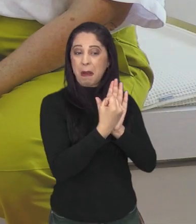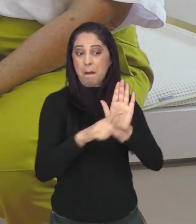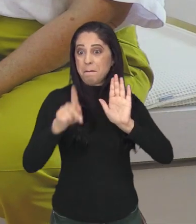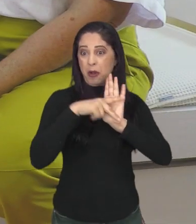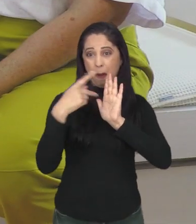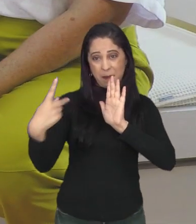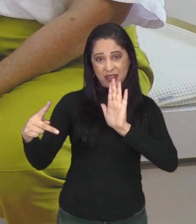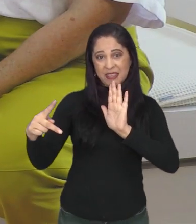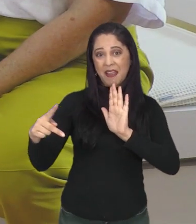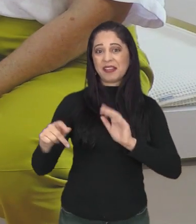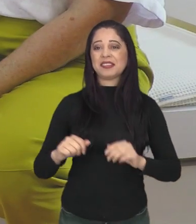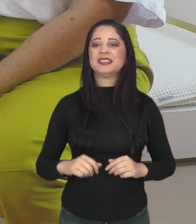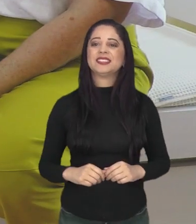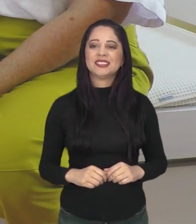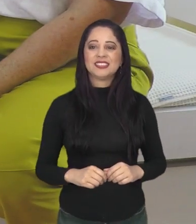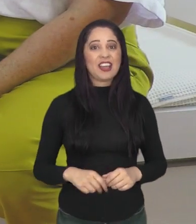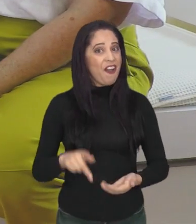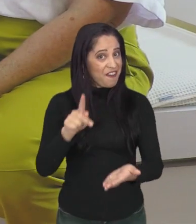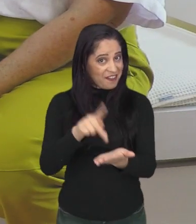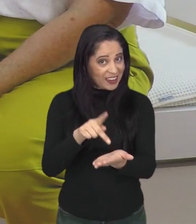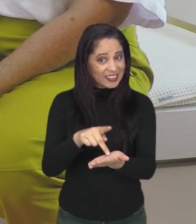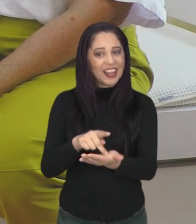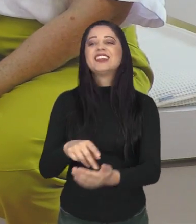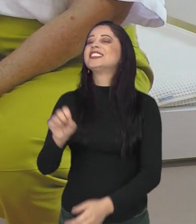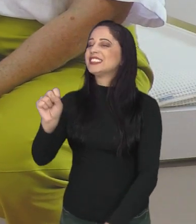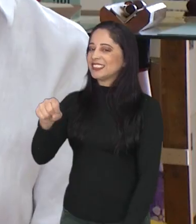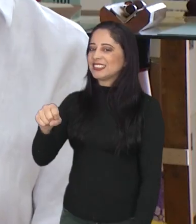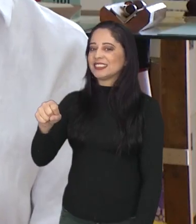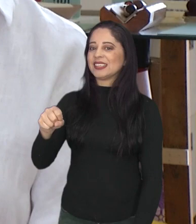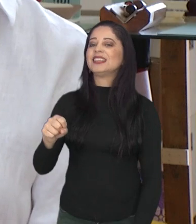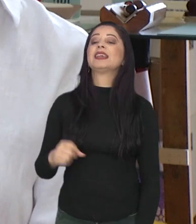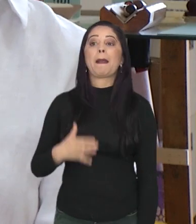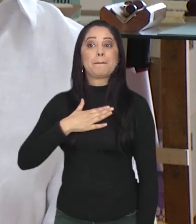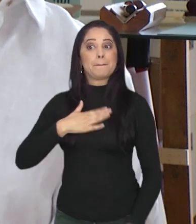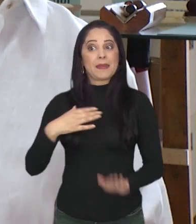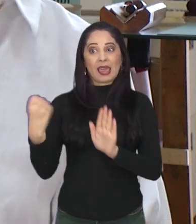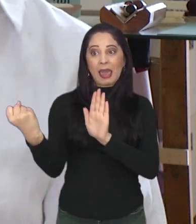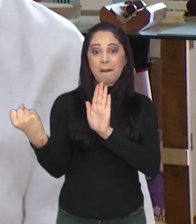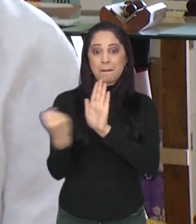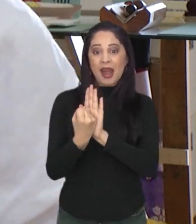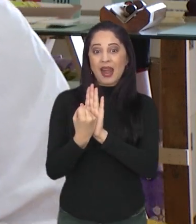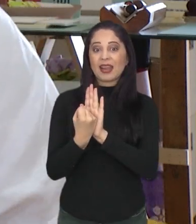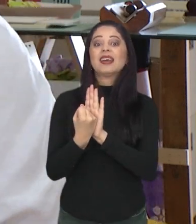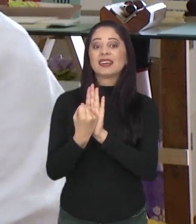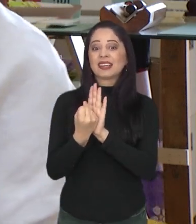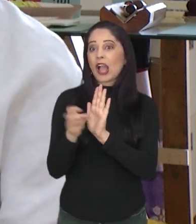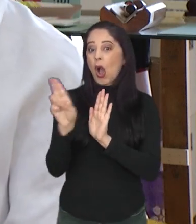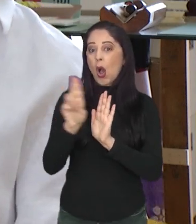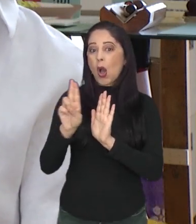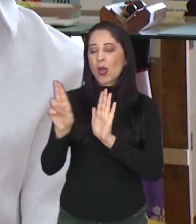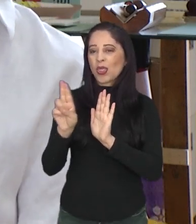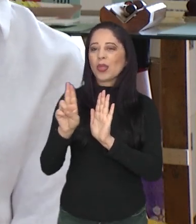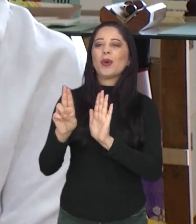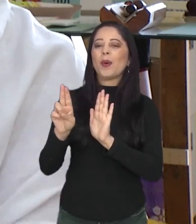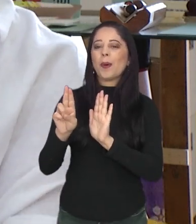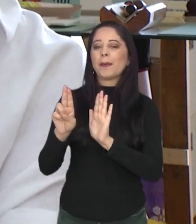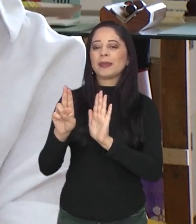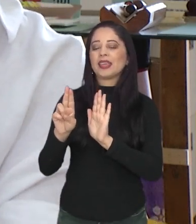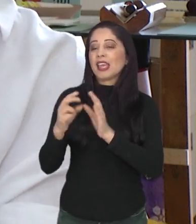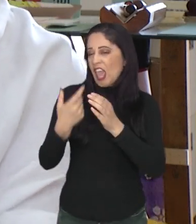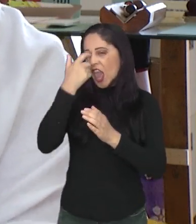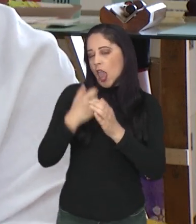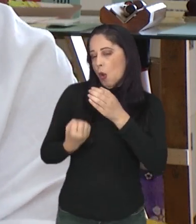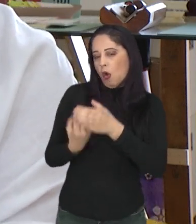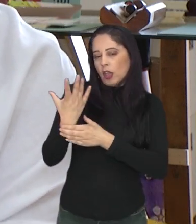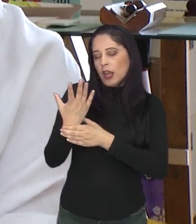Entrelinhas e papéis é isso e isso entre linhas e papéis é uma marca